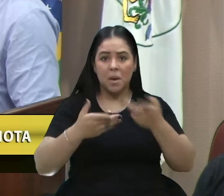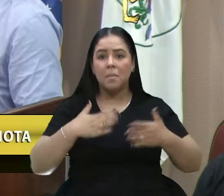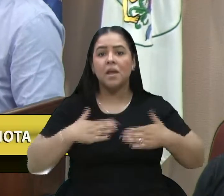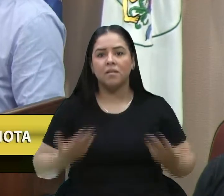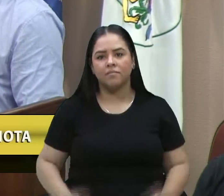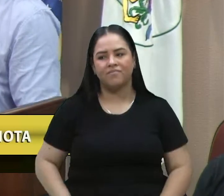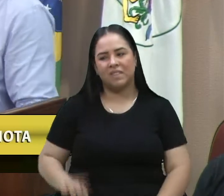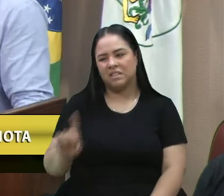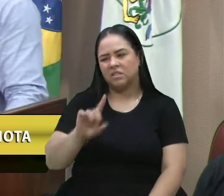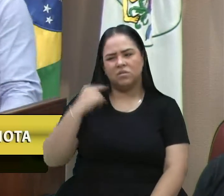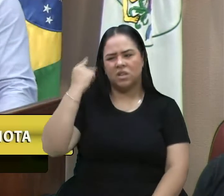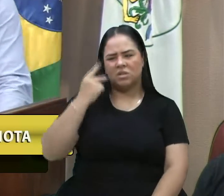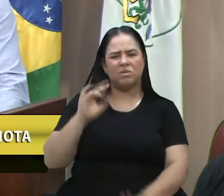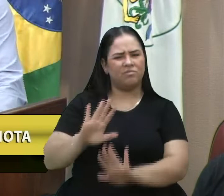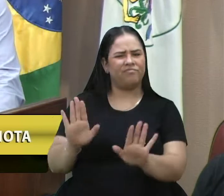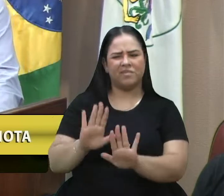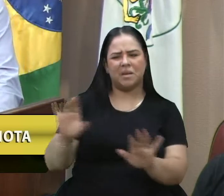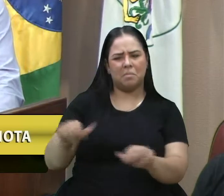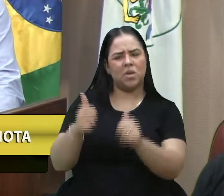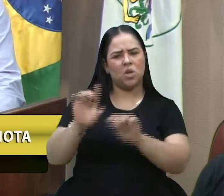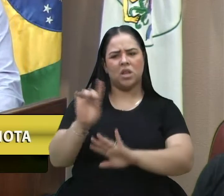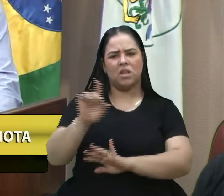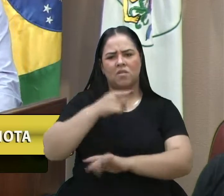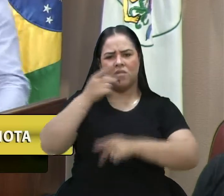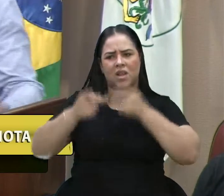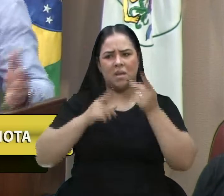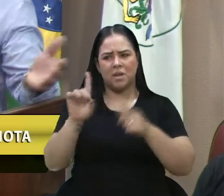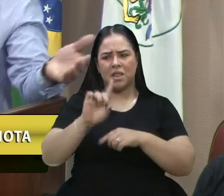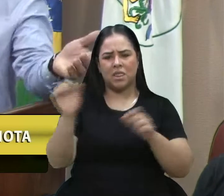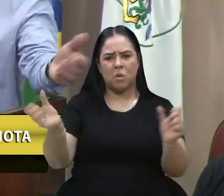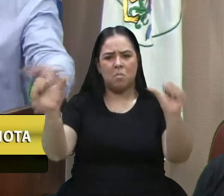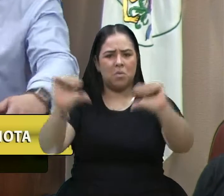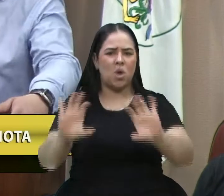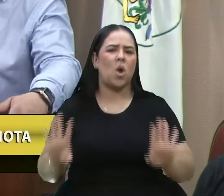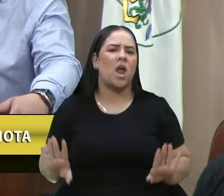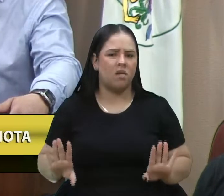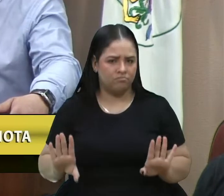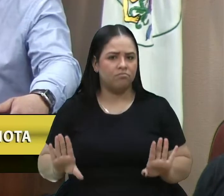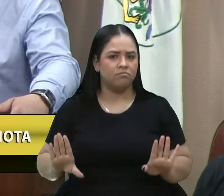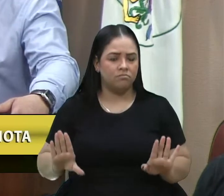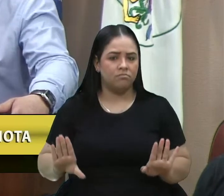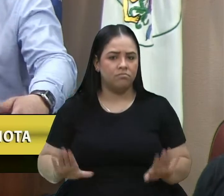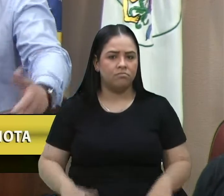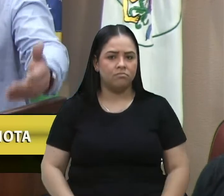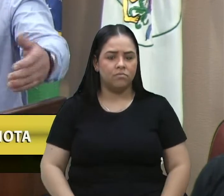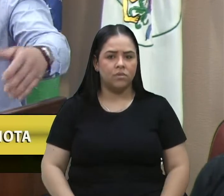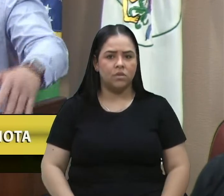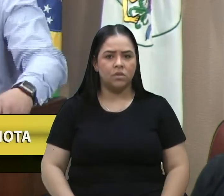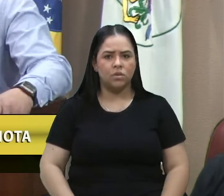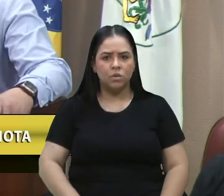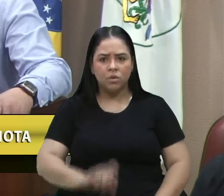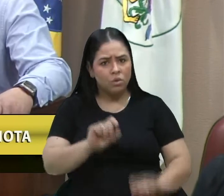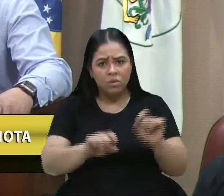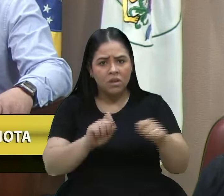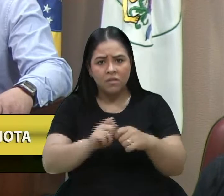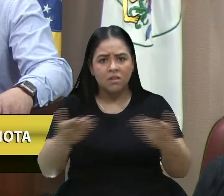gente acha que é melhor o senhor não falar porque vai ficar pior. Eu fui lá fazer o quê? O que eu fui lá fazer?